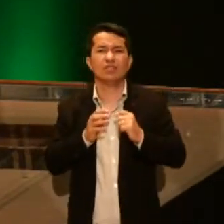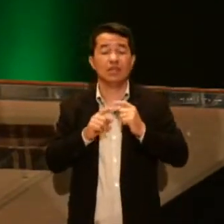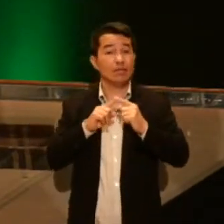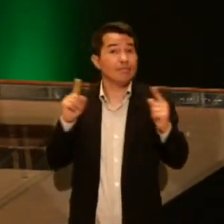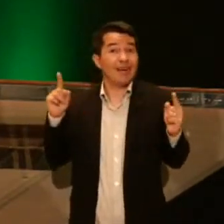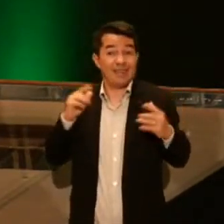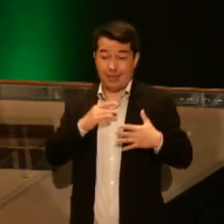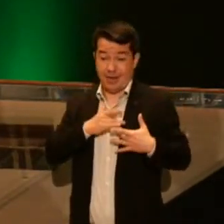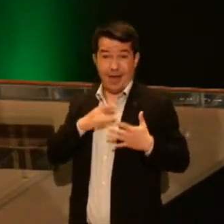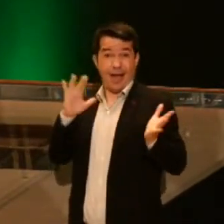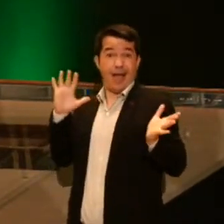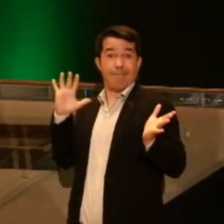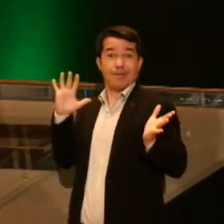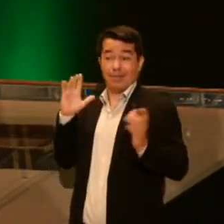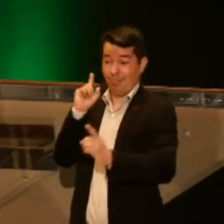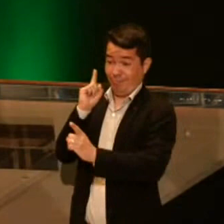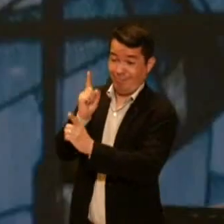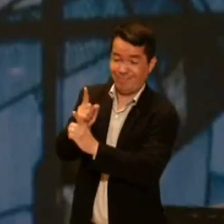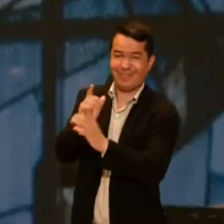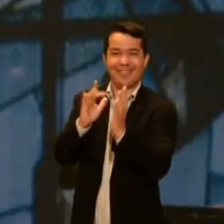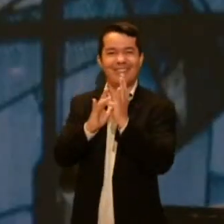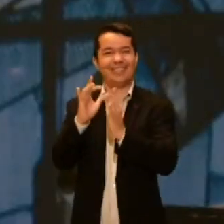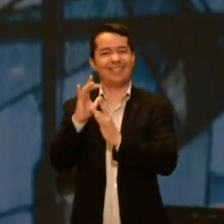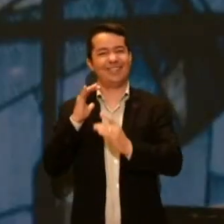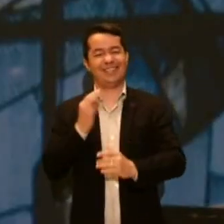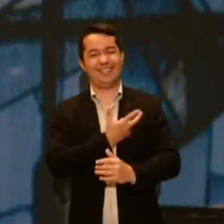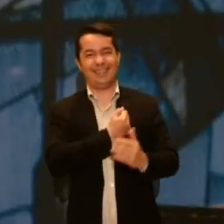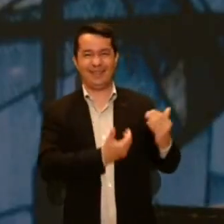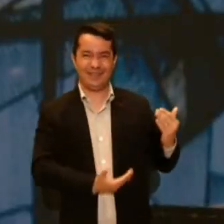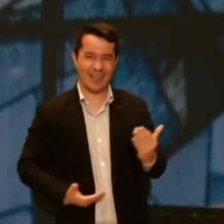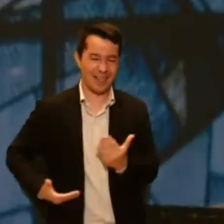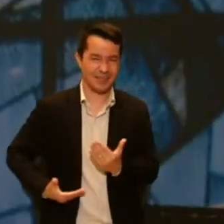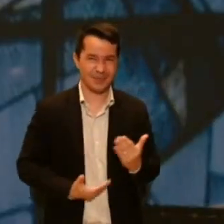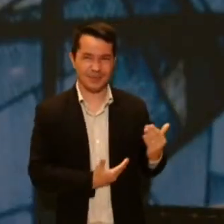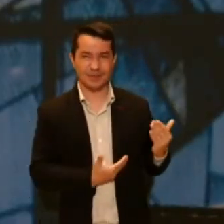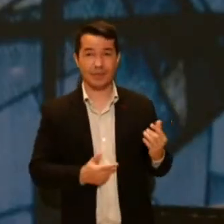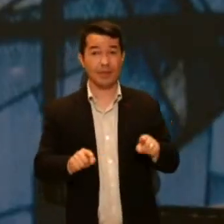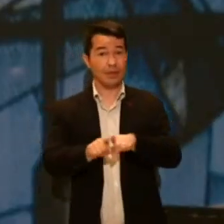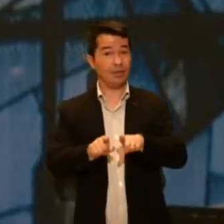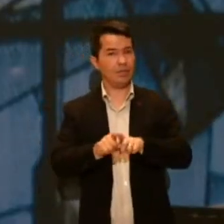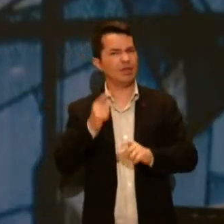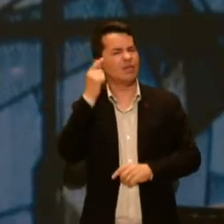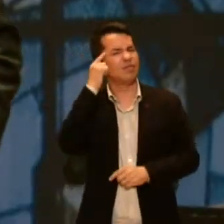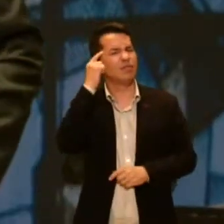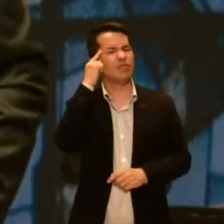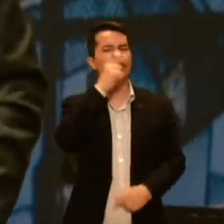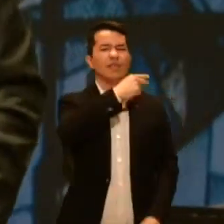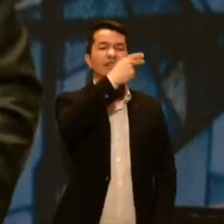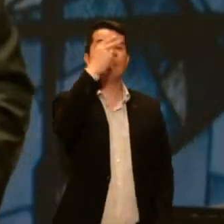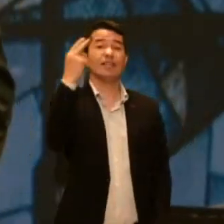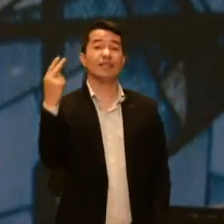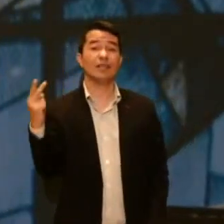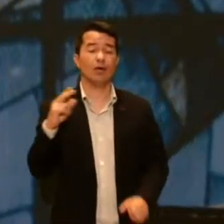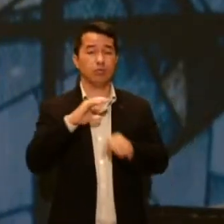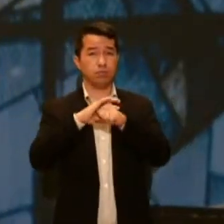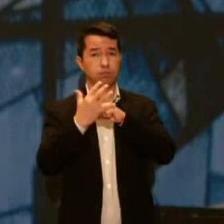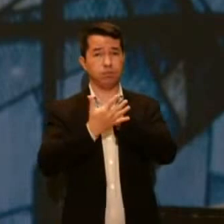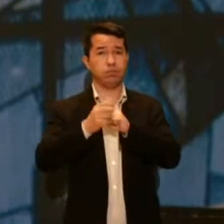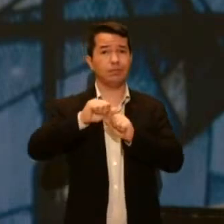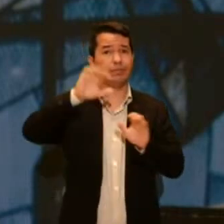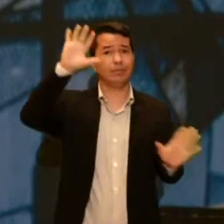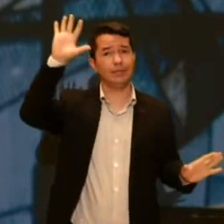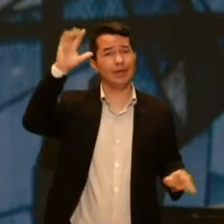Jesus naquela hora. Mas quando eu penso ainda no Natal da pandemia, eu fico pensando